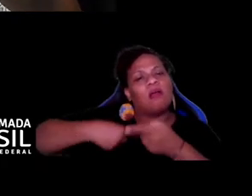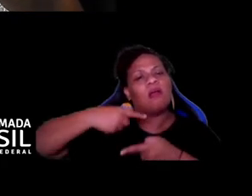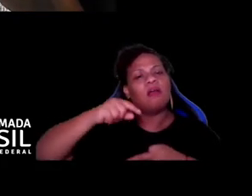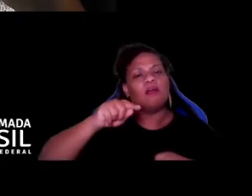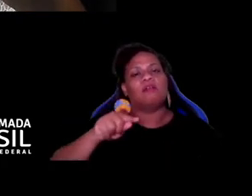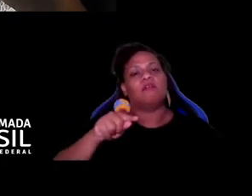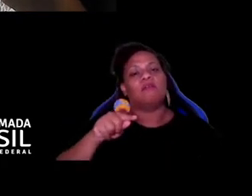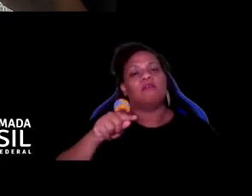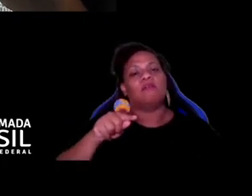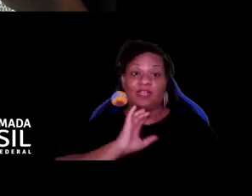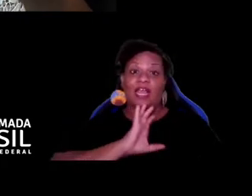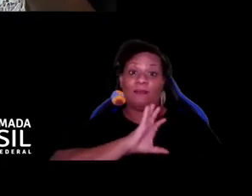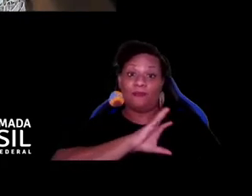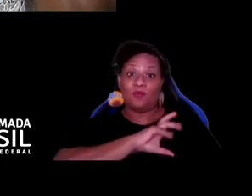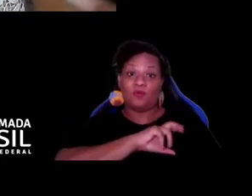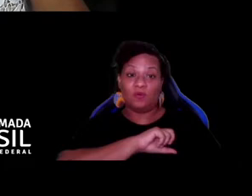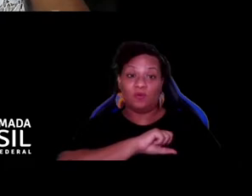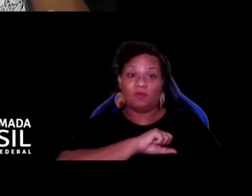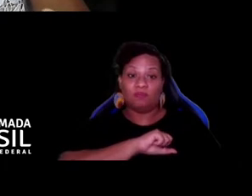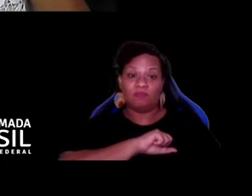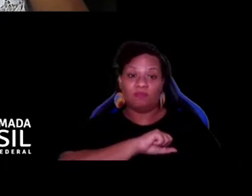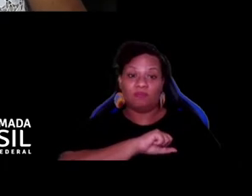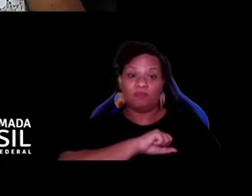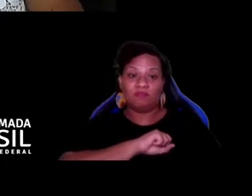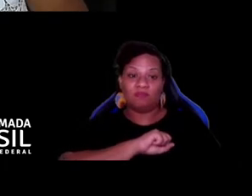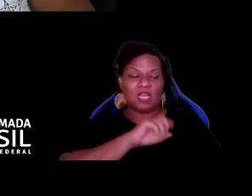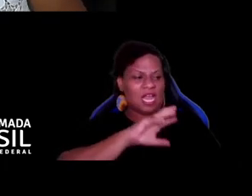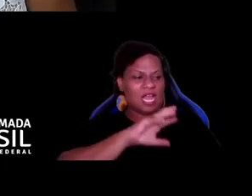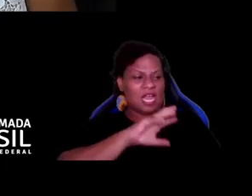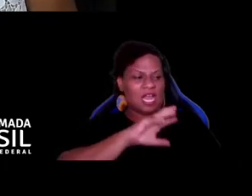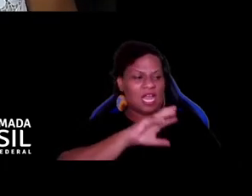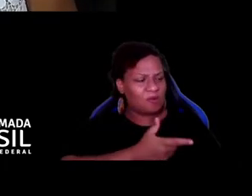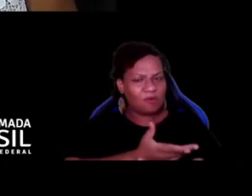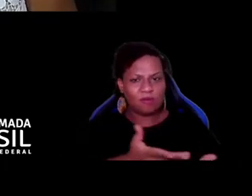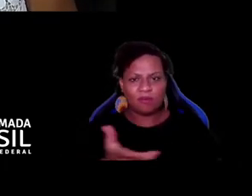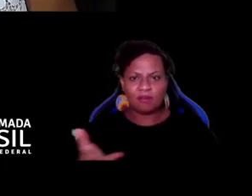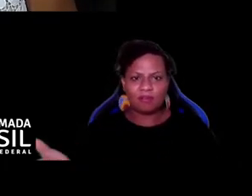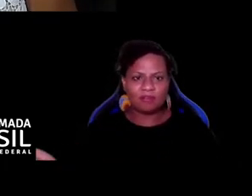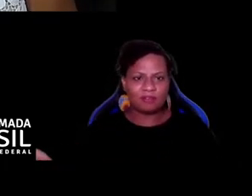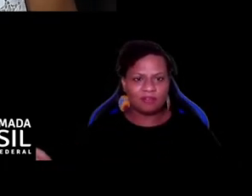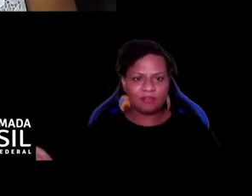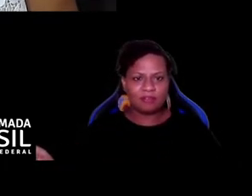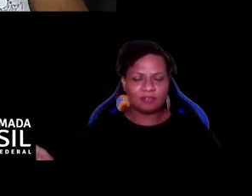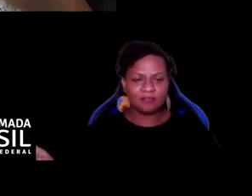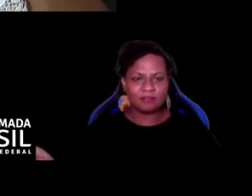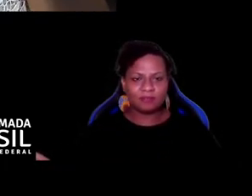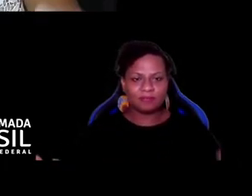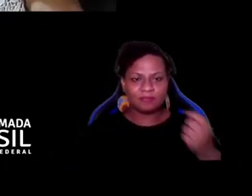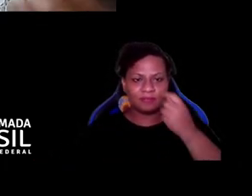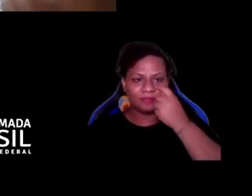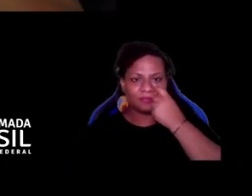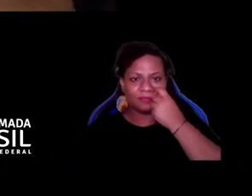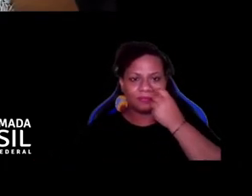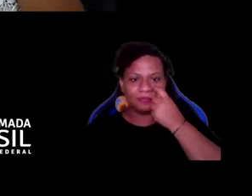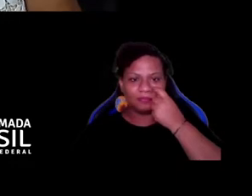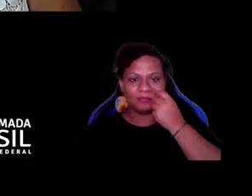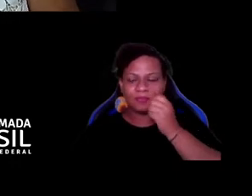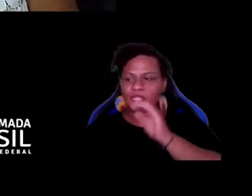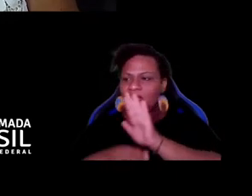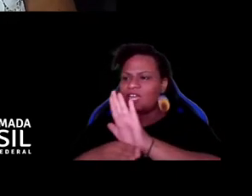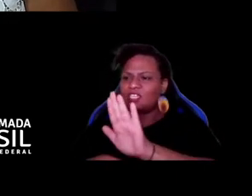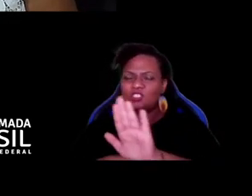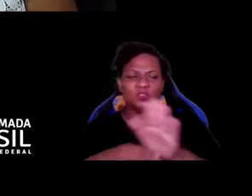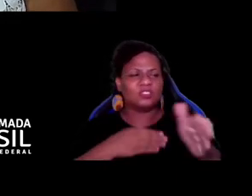Amor, né? Amor ao próximo e fazer o bem sem olhar a